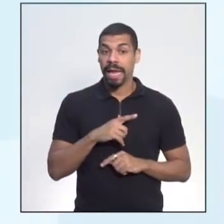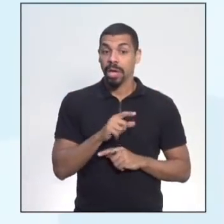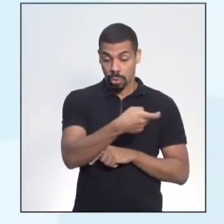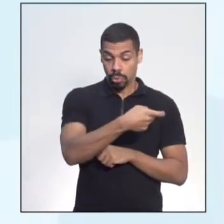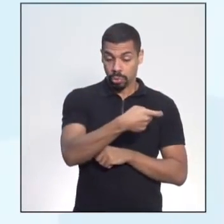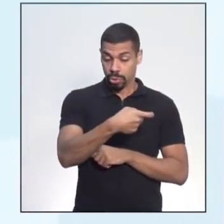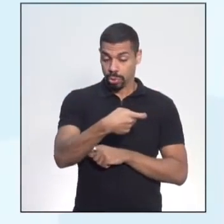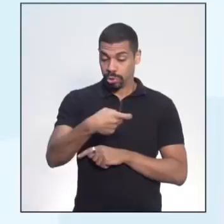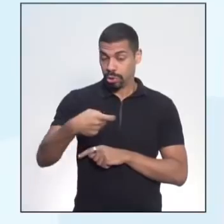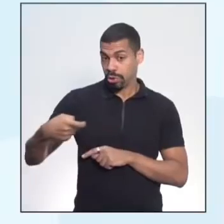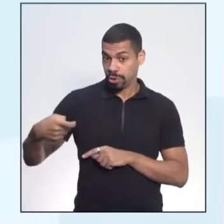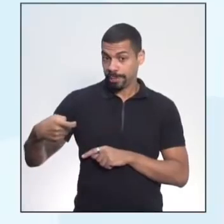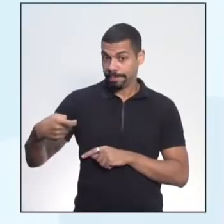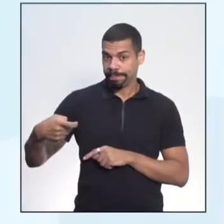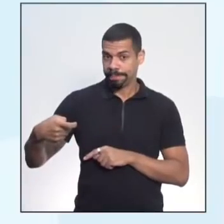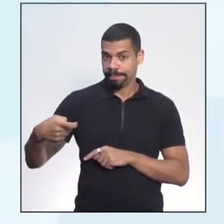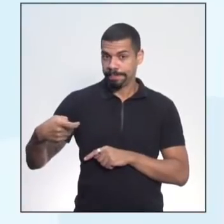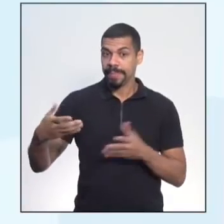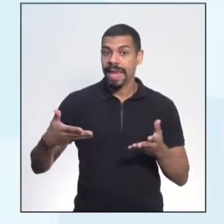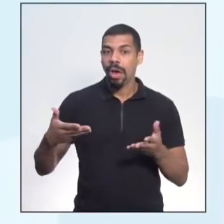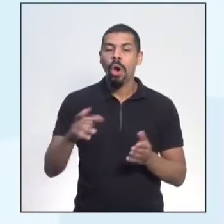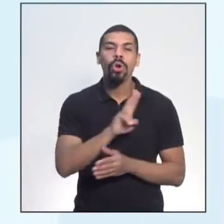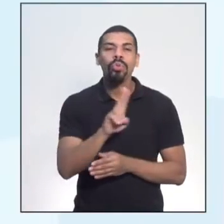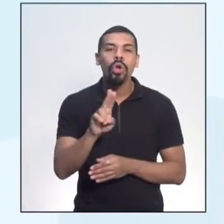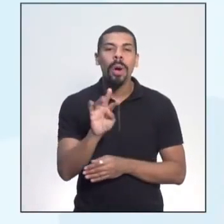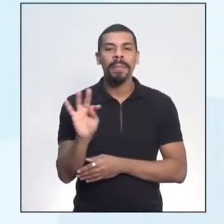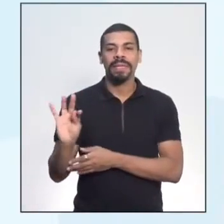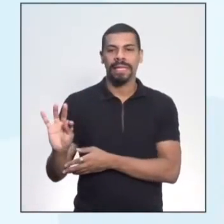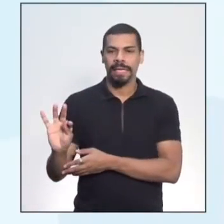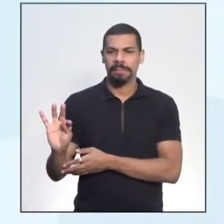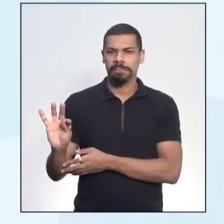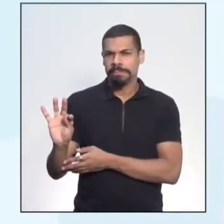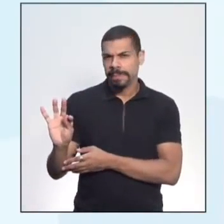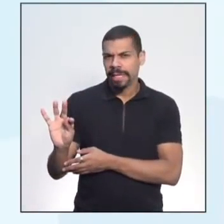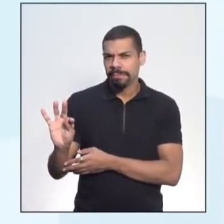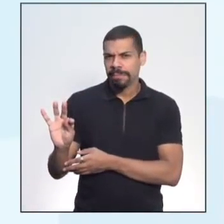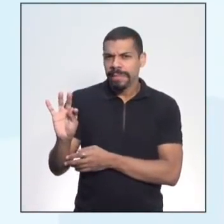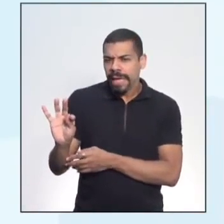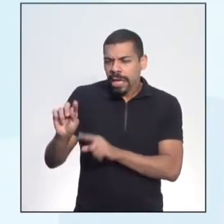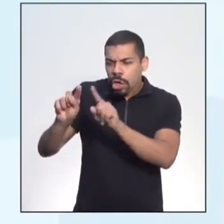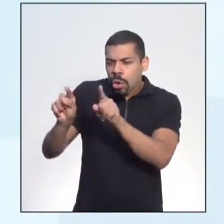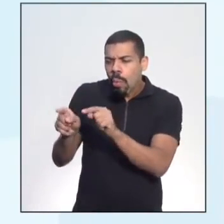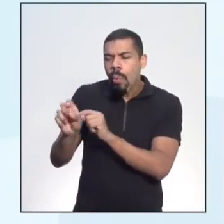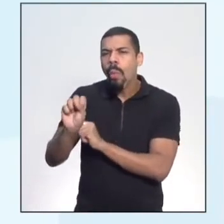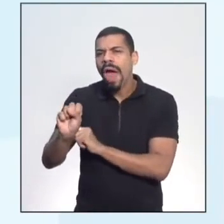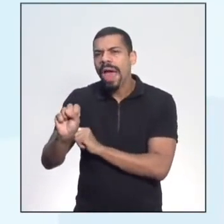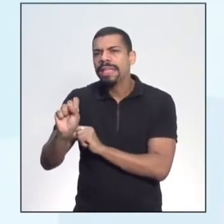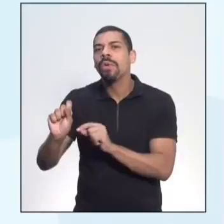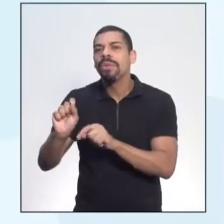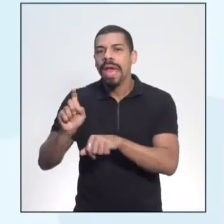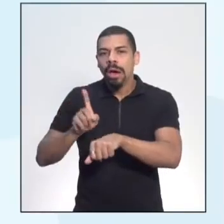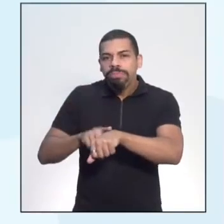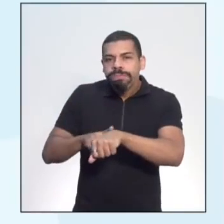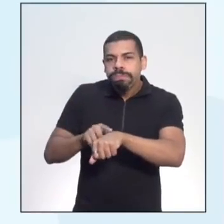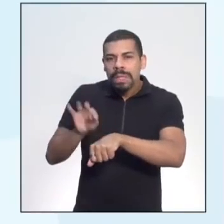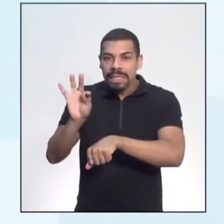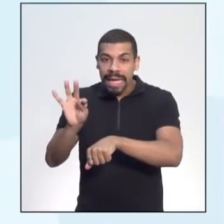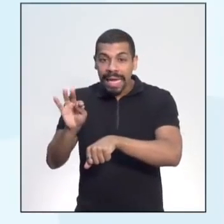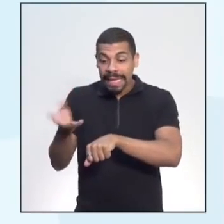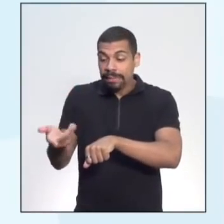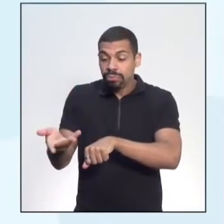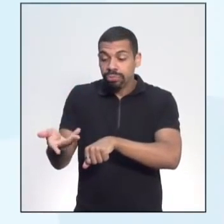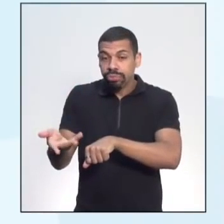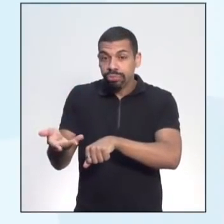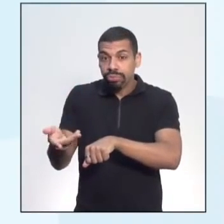X, que agora, na verdade, chama eixo T. Tem um T e tem um S entre parênteses. Significa o tempo em segundos,